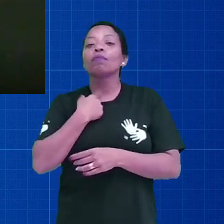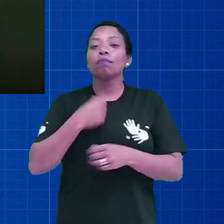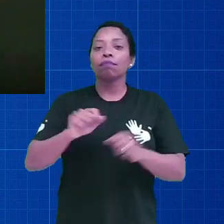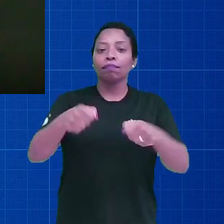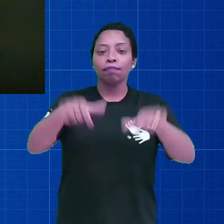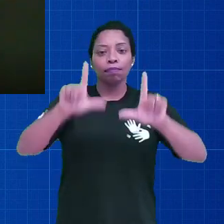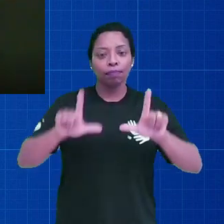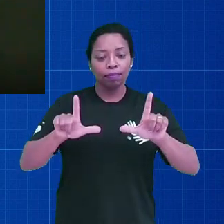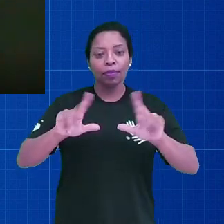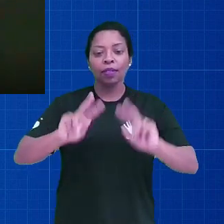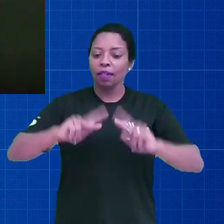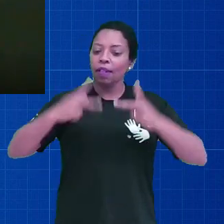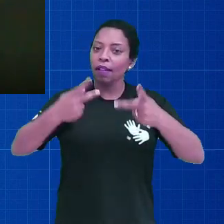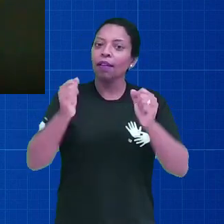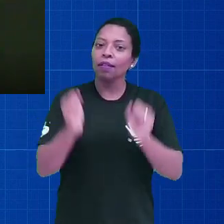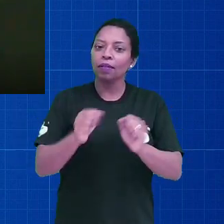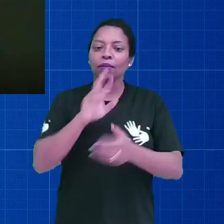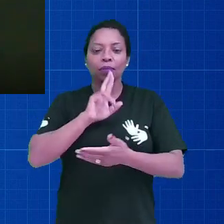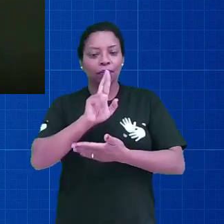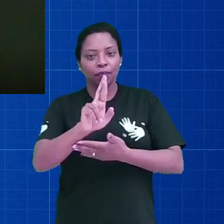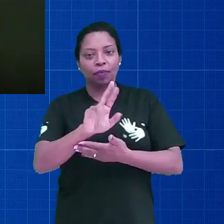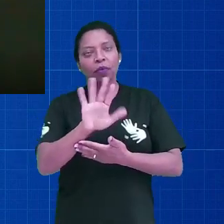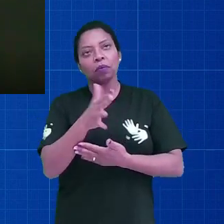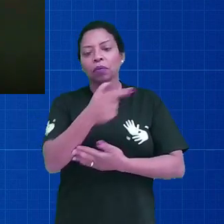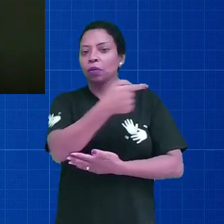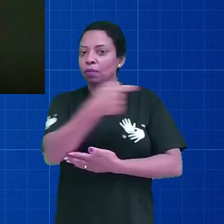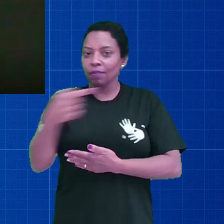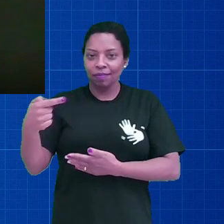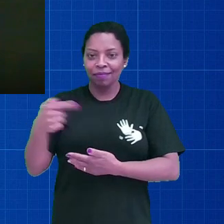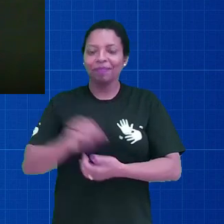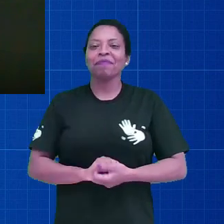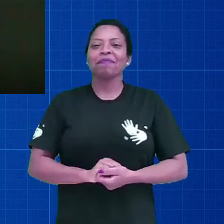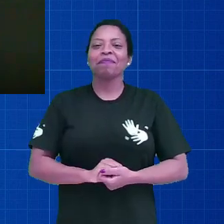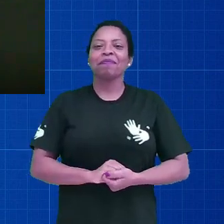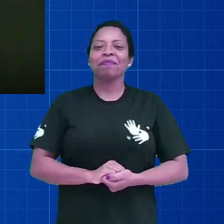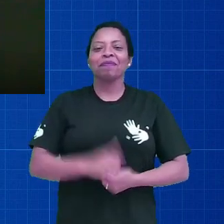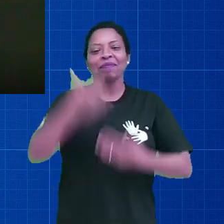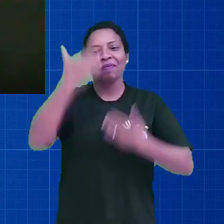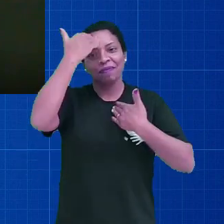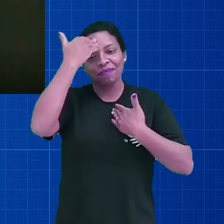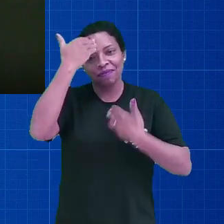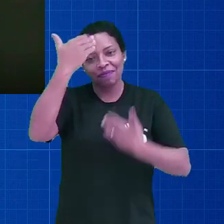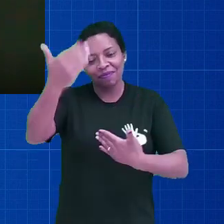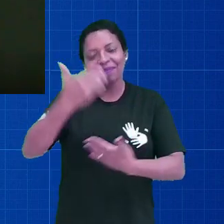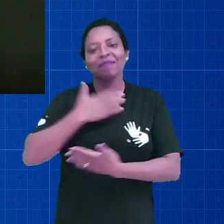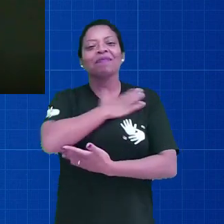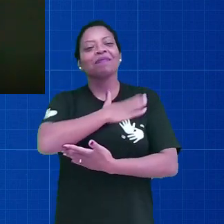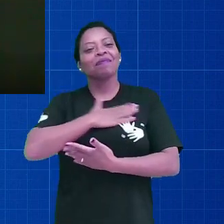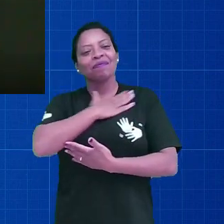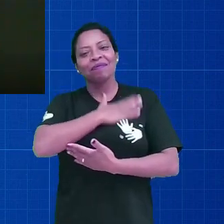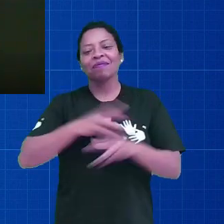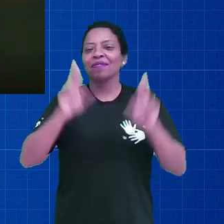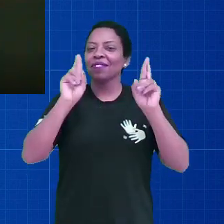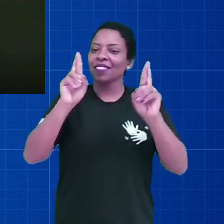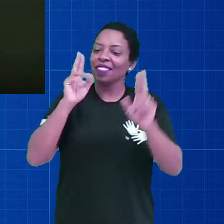link também estará disponível durante o período de aproximadamente uma semana. Muito obrigado, foi um prazer, espero que